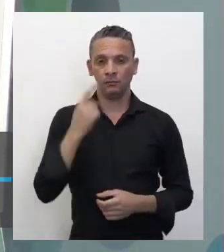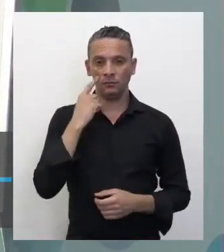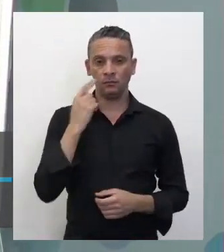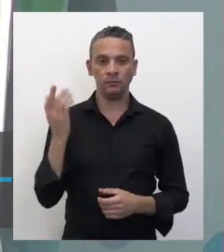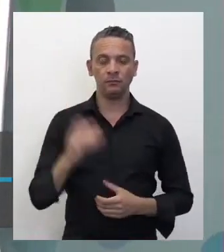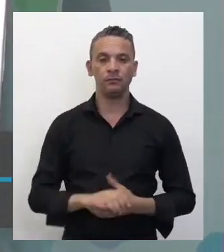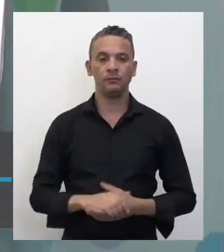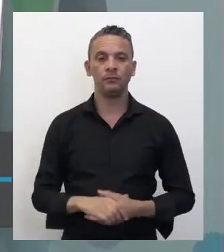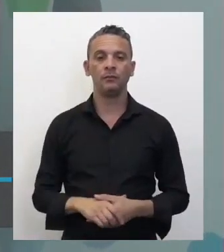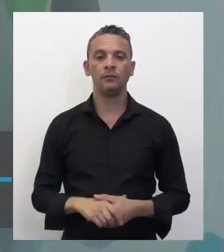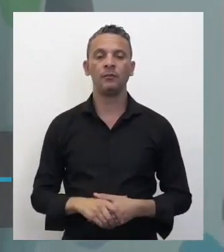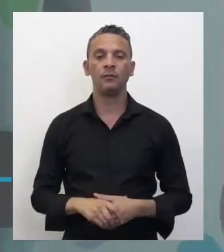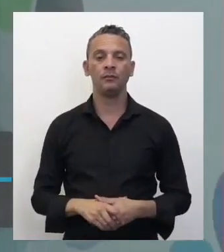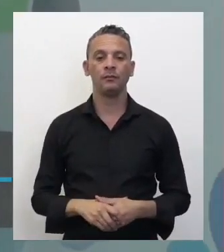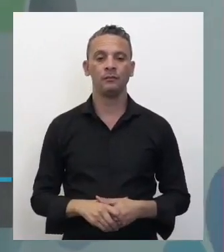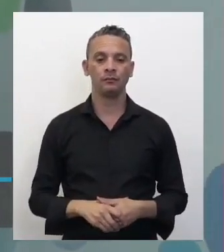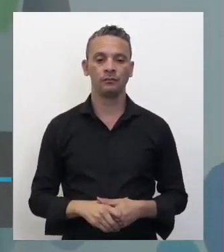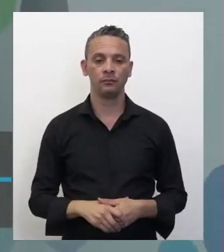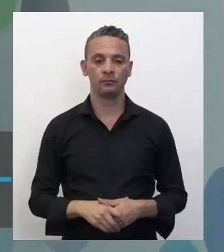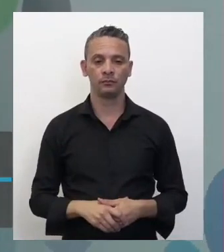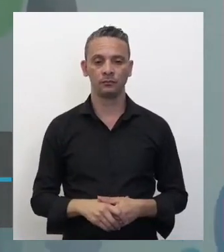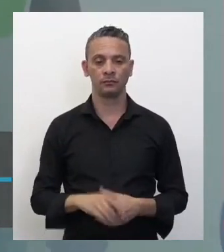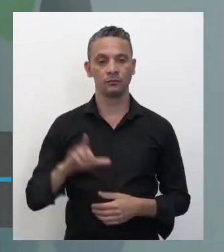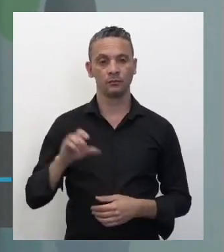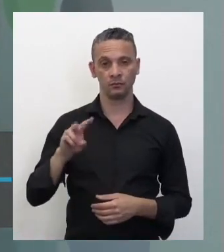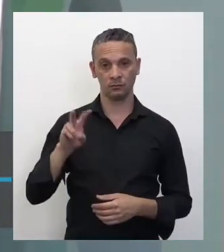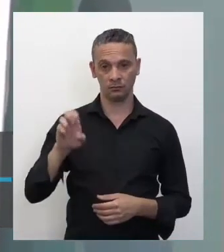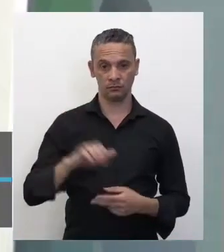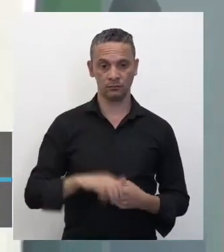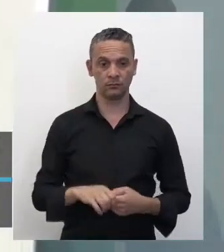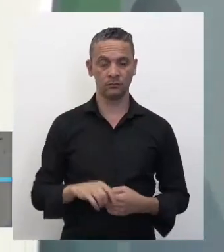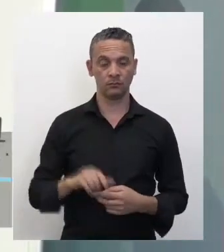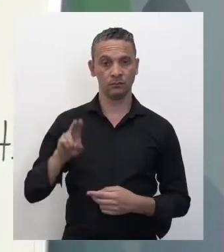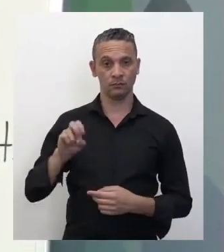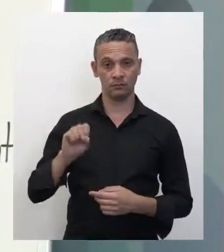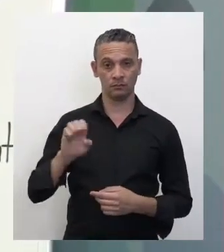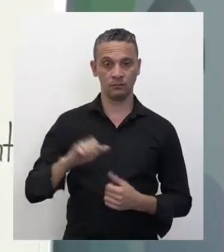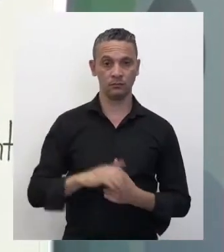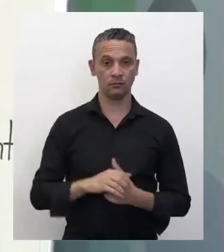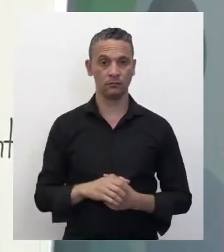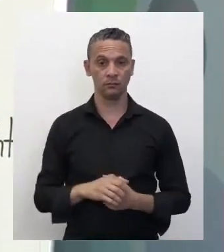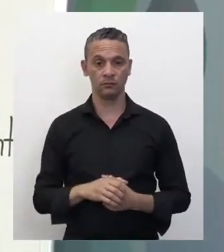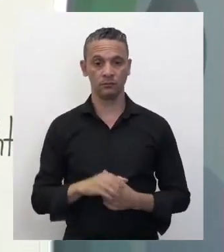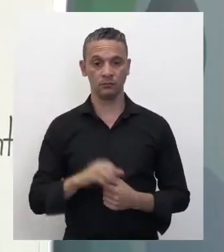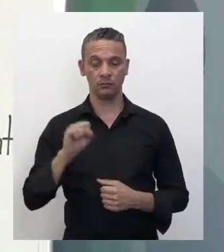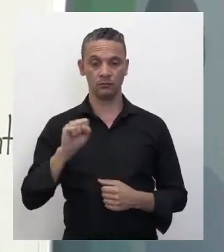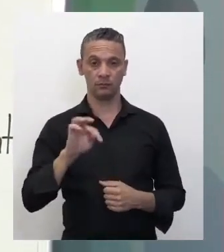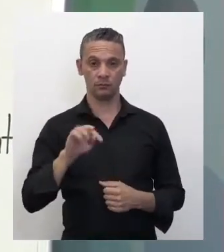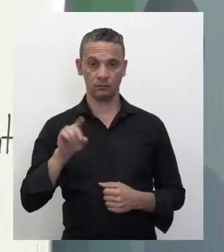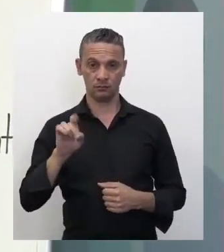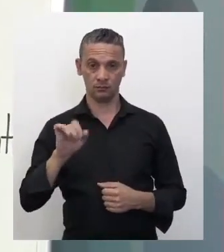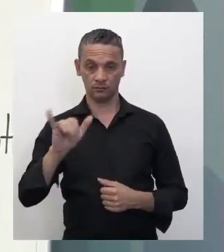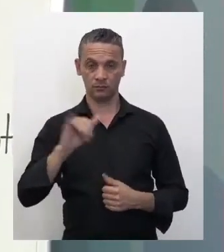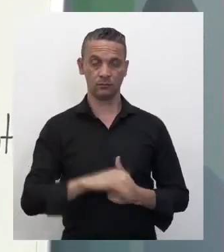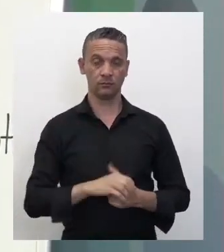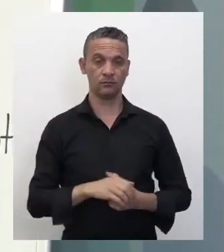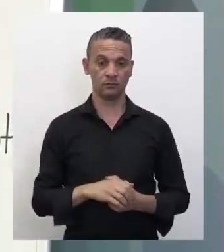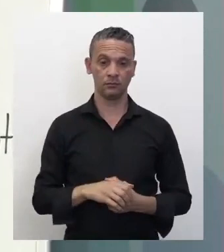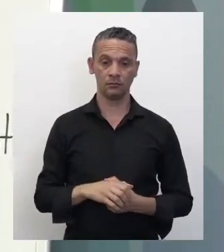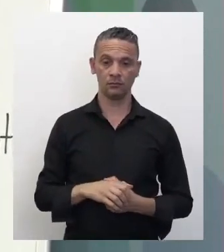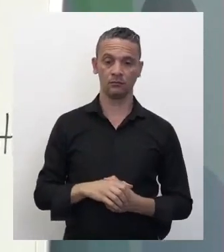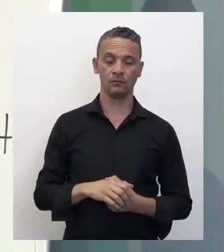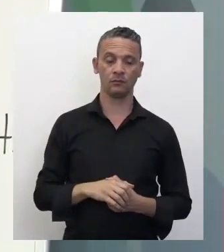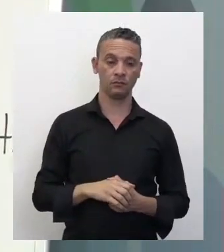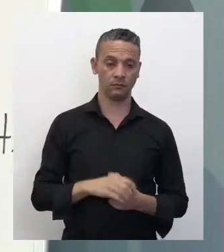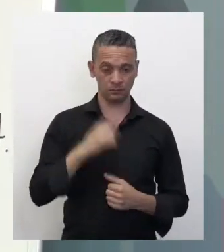para vocês terminarem de ver. Então, vai ficar love, used, study. Então, loved,